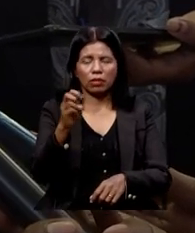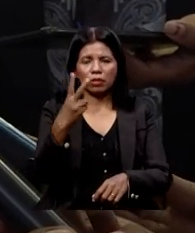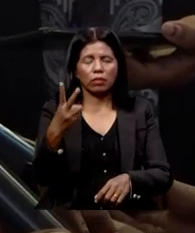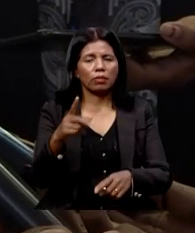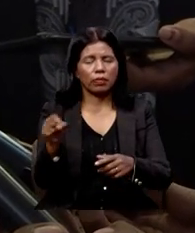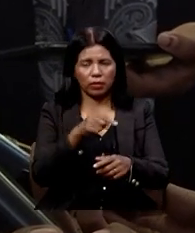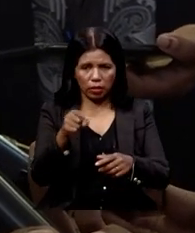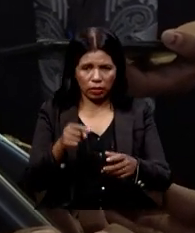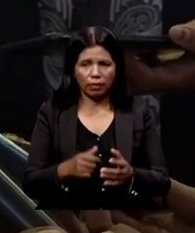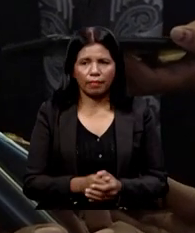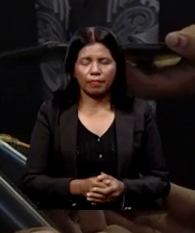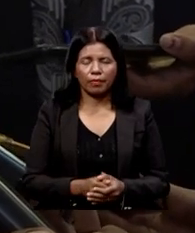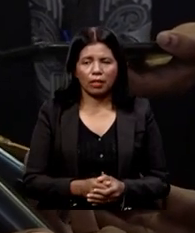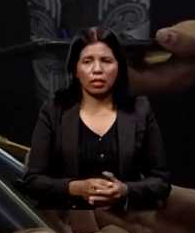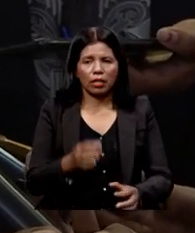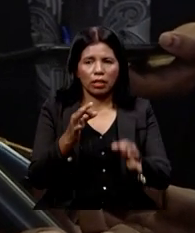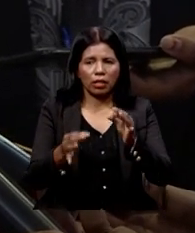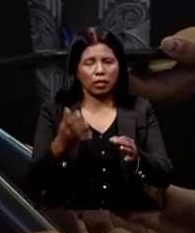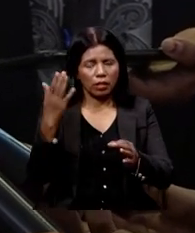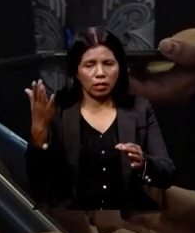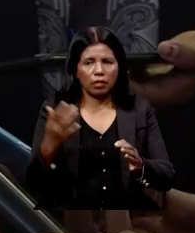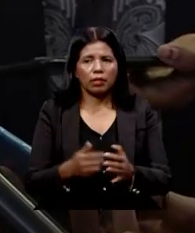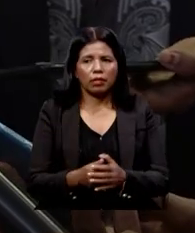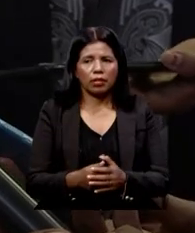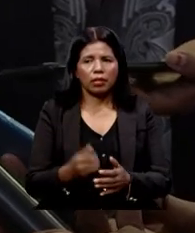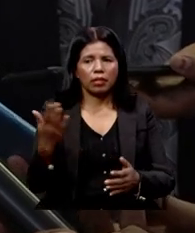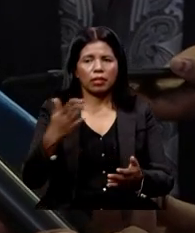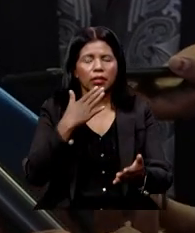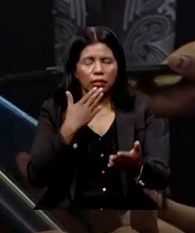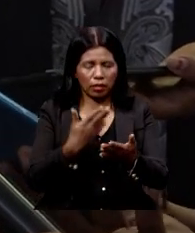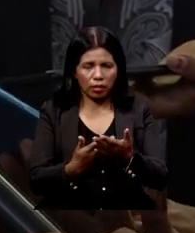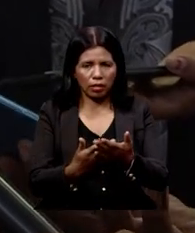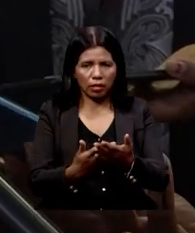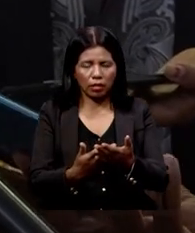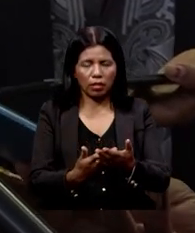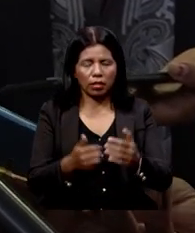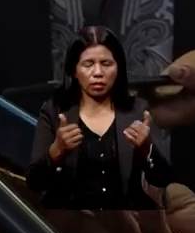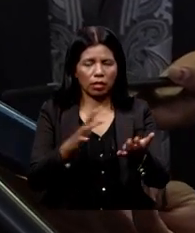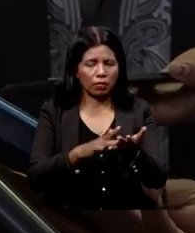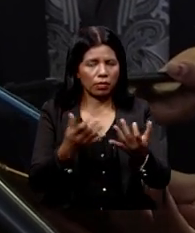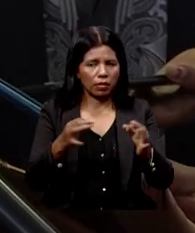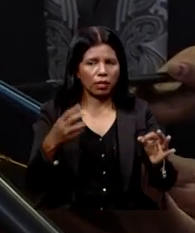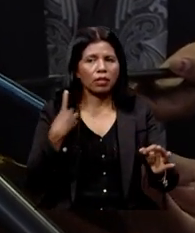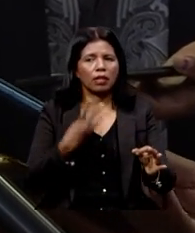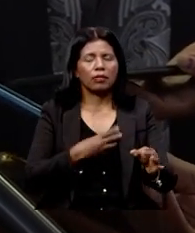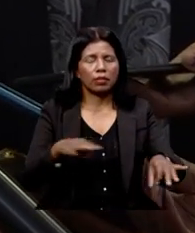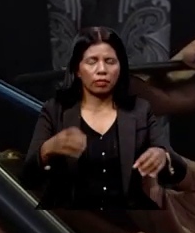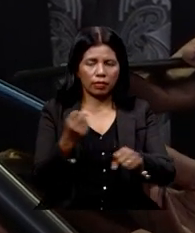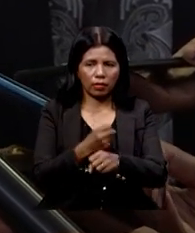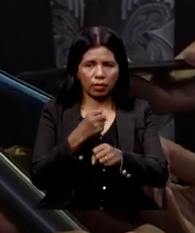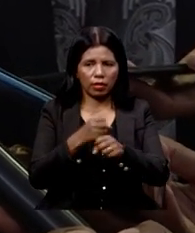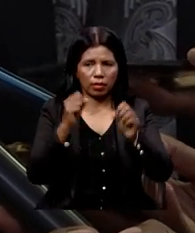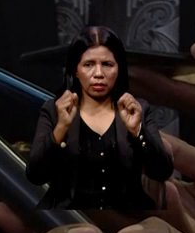normal nebe quando ia nevama que a situação dia aquela se há estoque menos, a mim esforço na fatia na tu